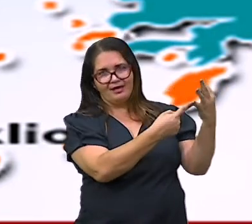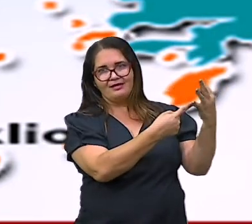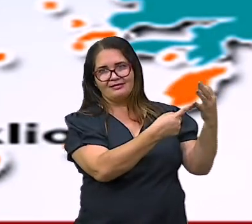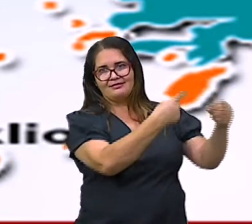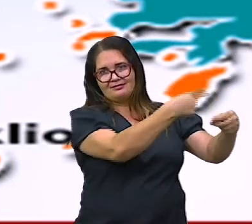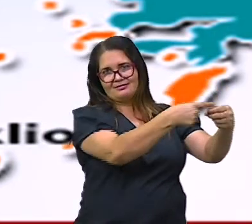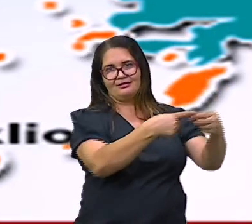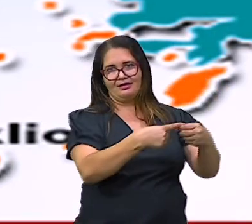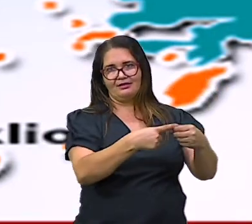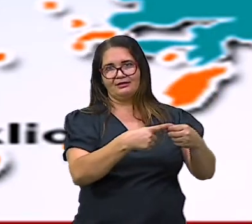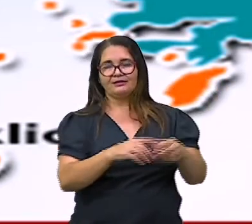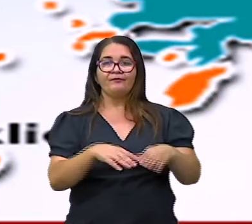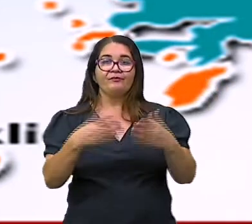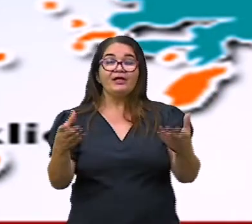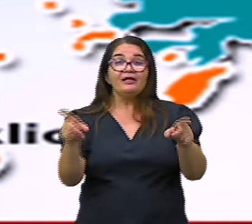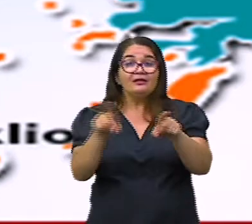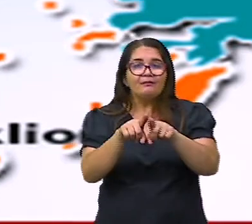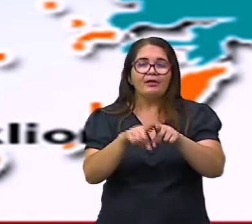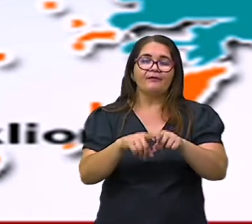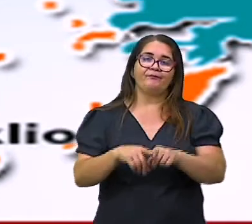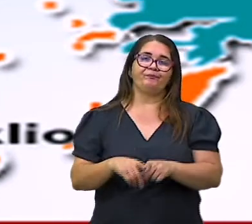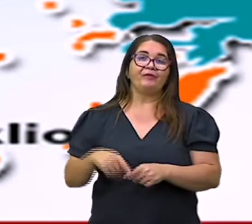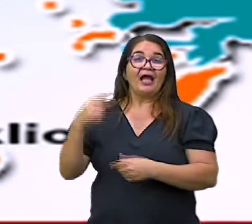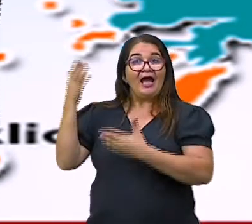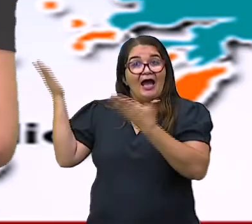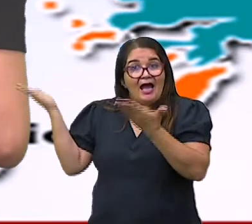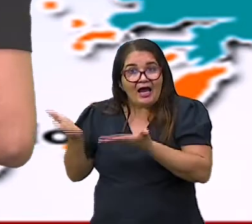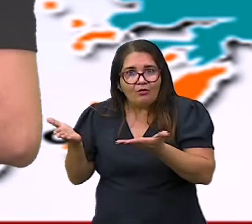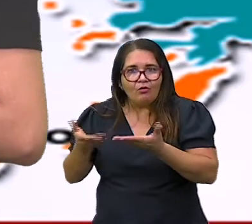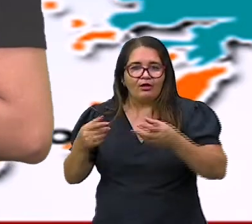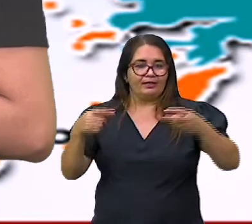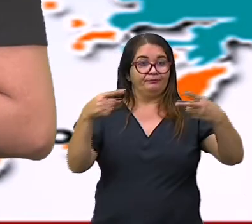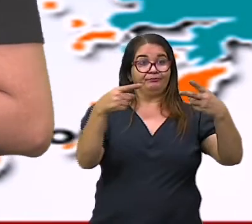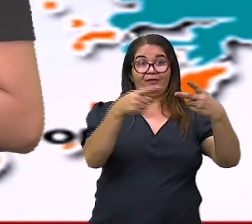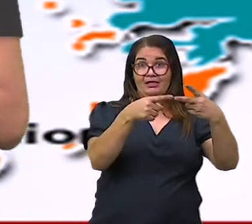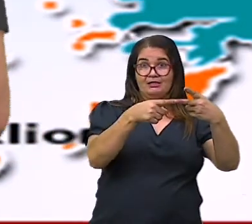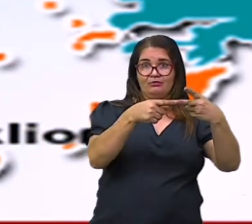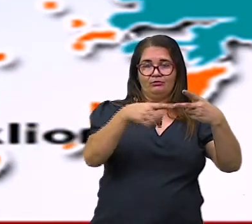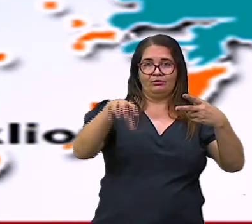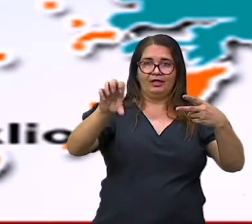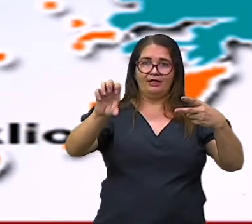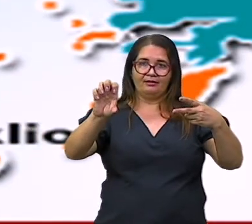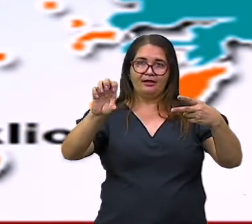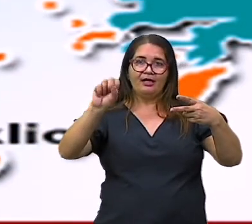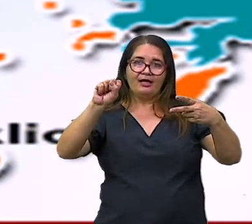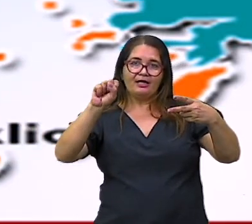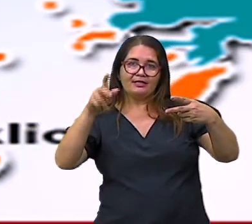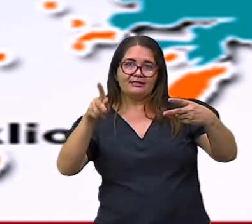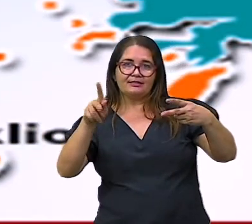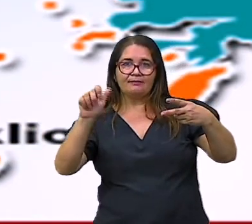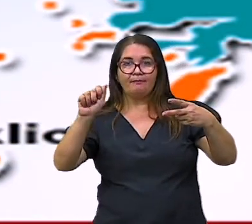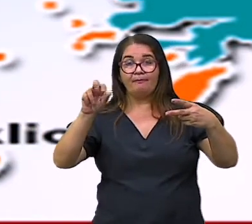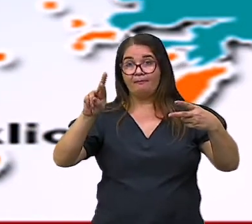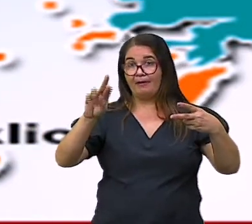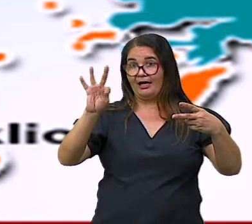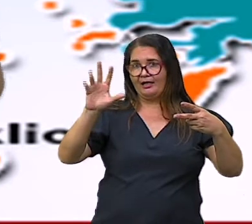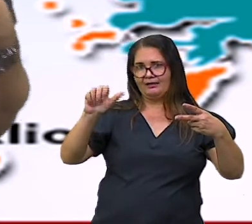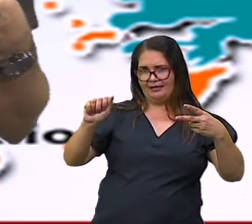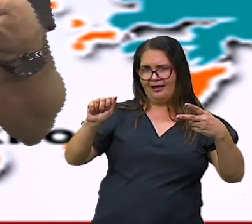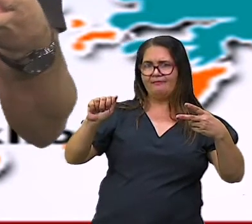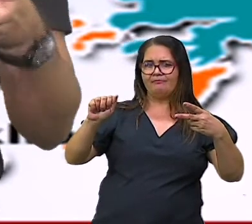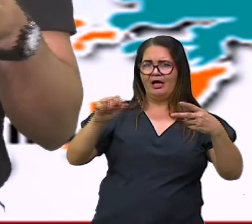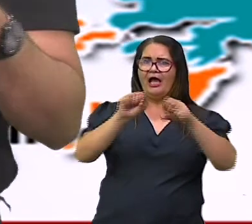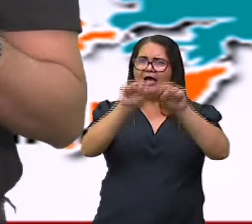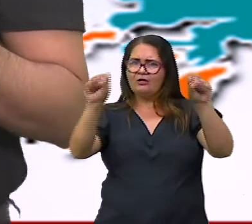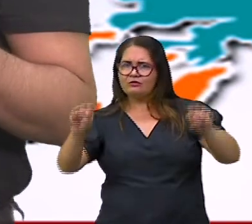assim, a democracia ateniense. No entanto, esse modelo era limitado, então não era uma democracia